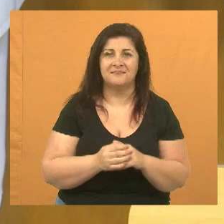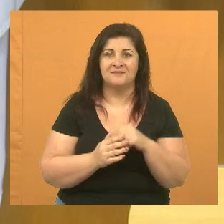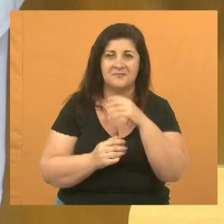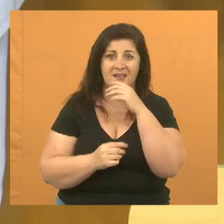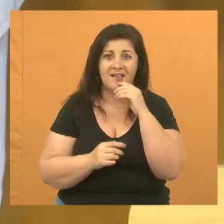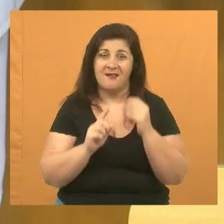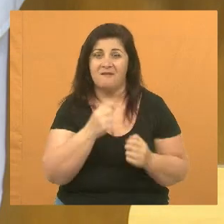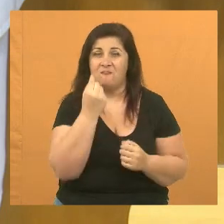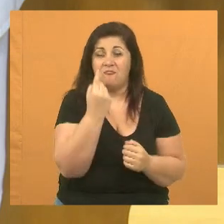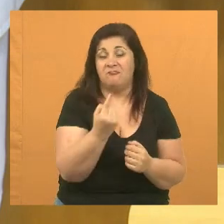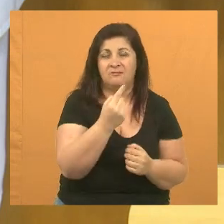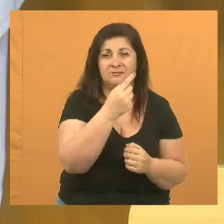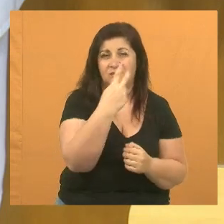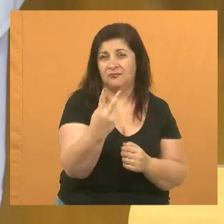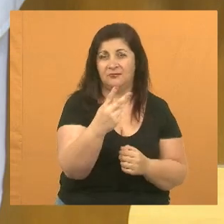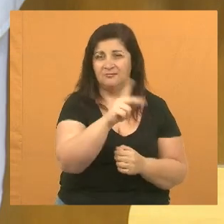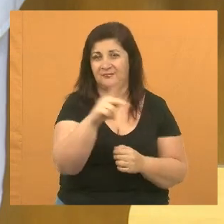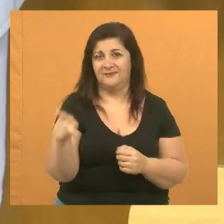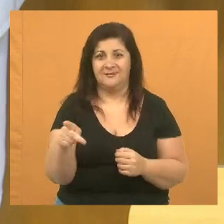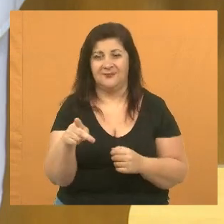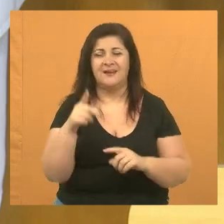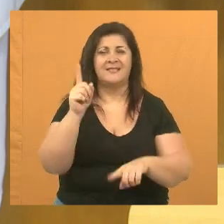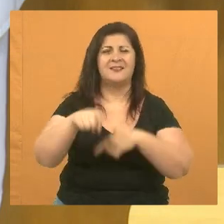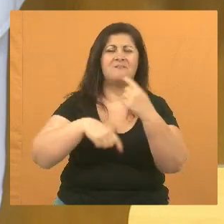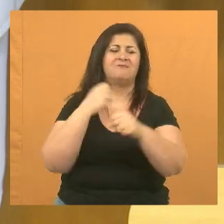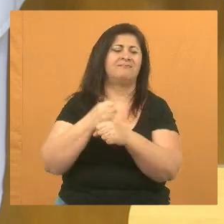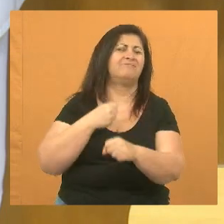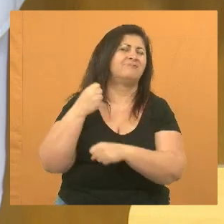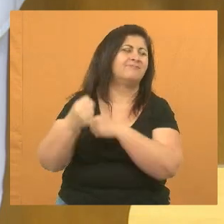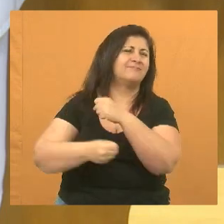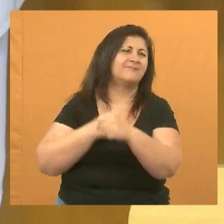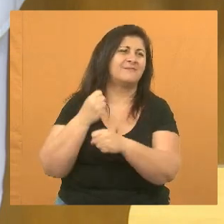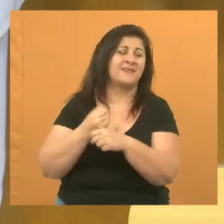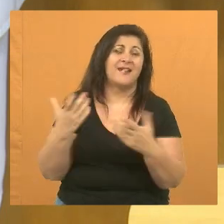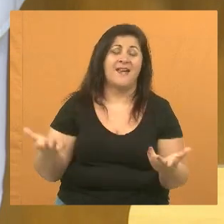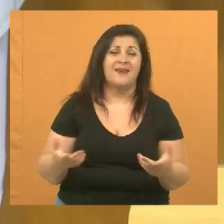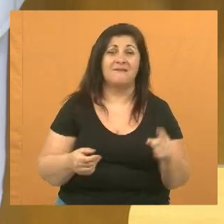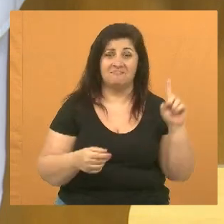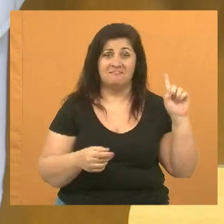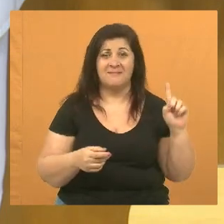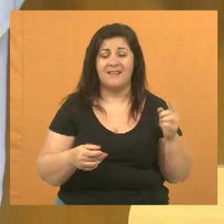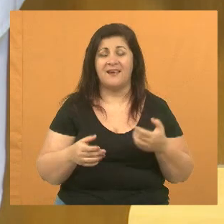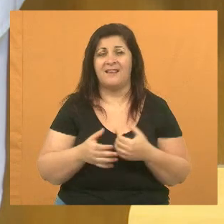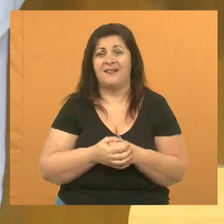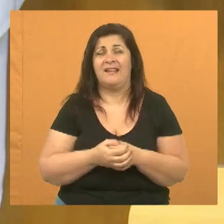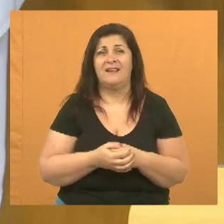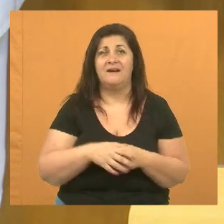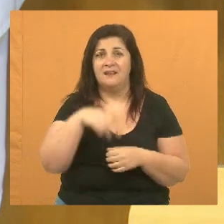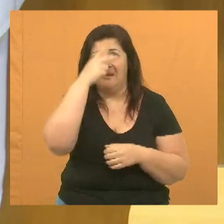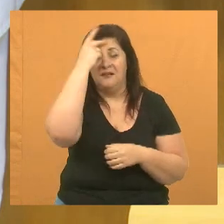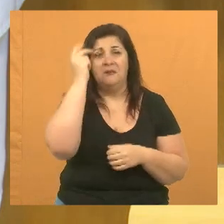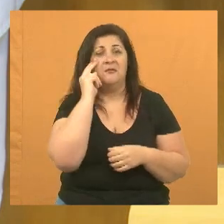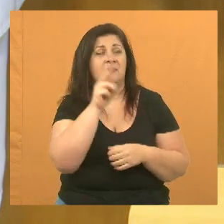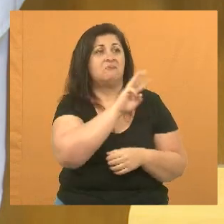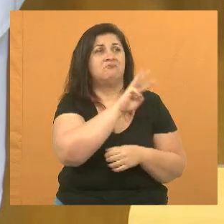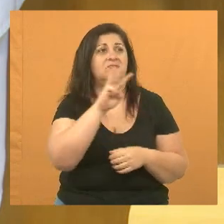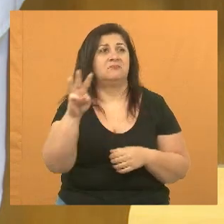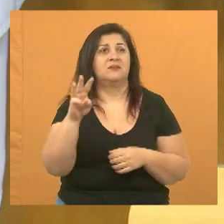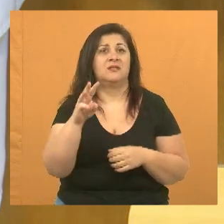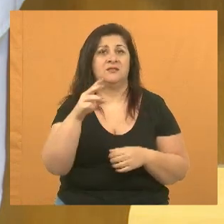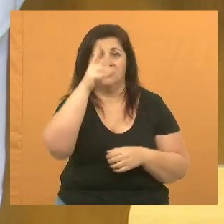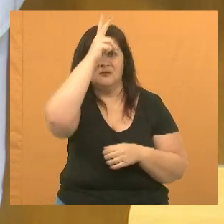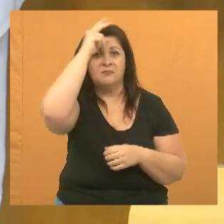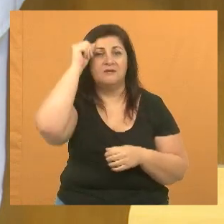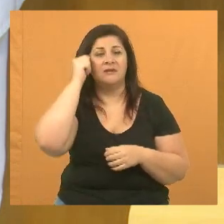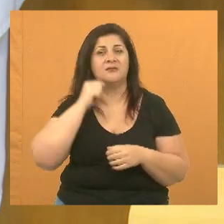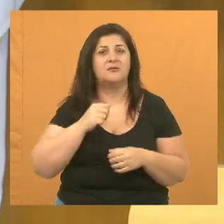não é um nem dois professores que lá, depois de anos, eu mesma esses dias, alguém viu lá no site da prefeitura onde eu